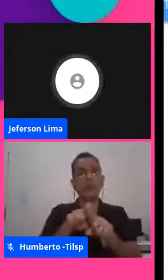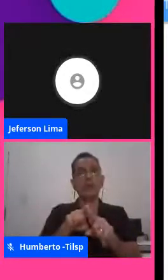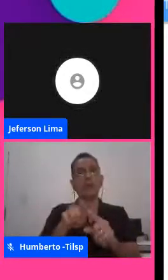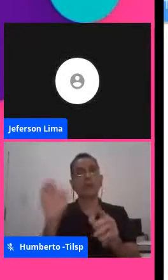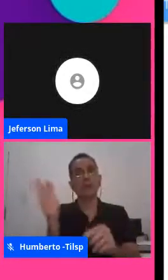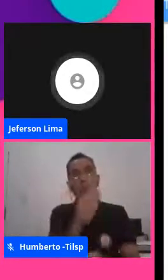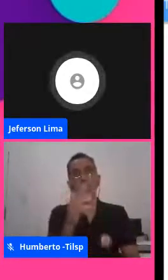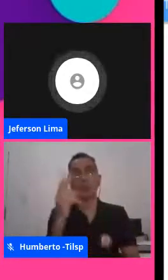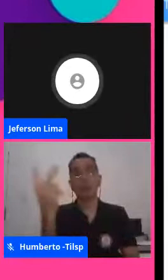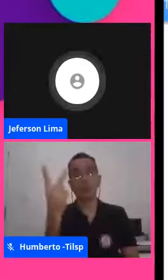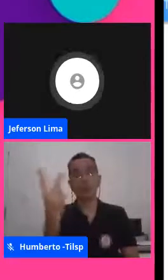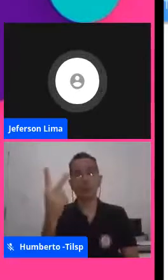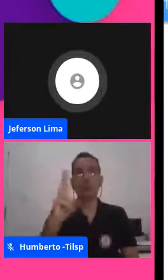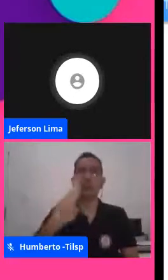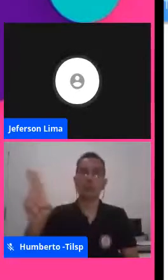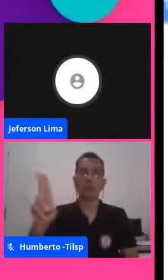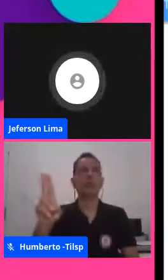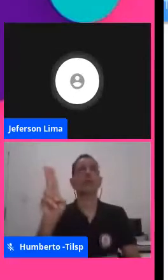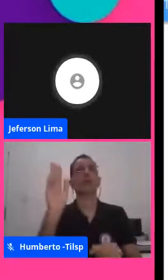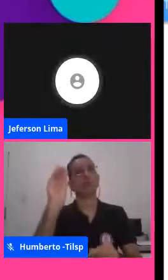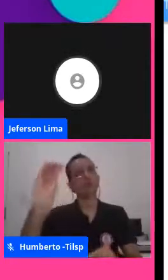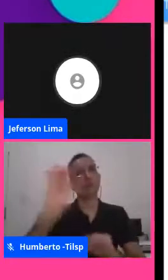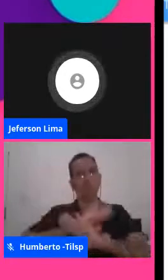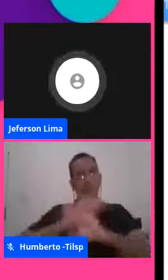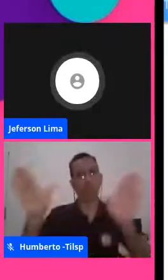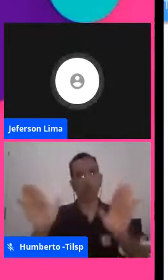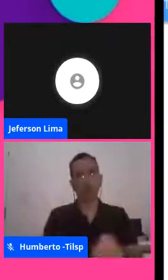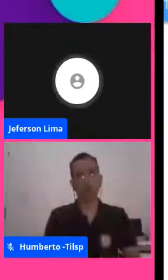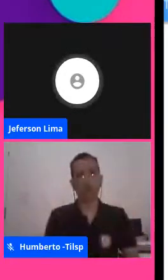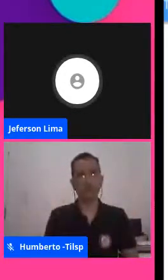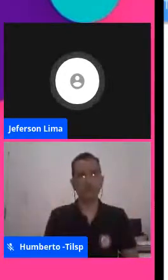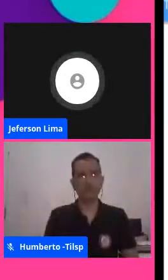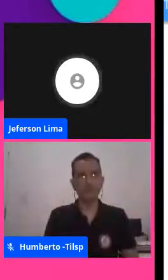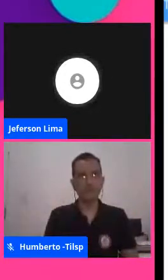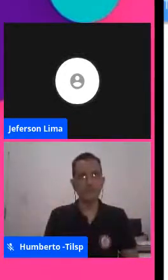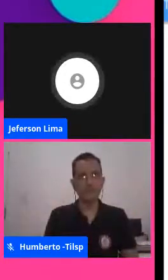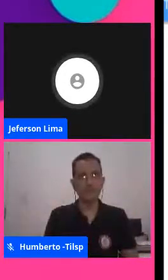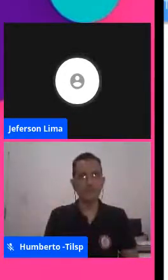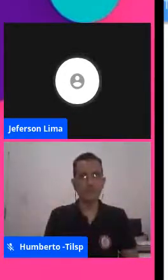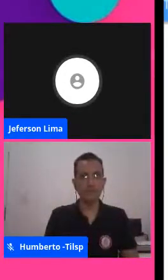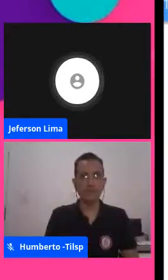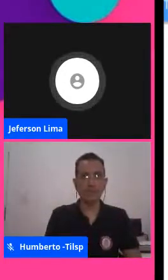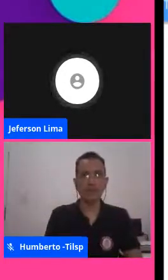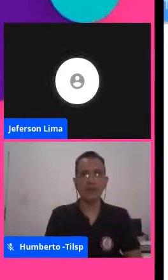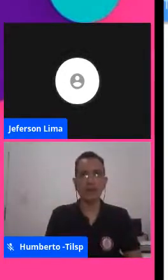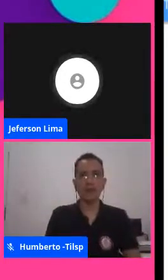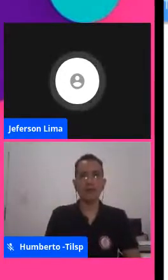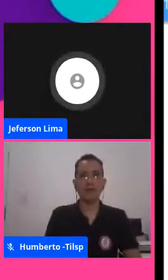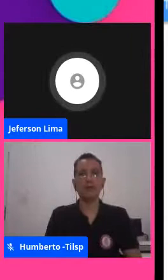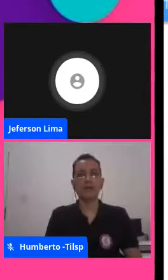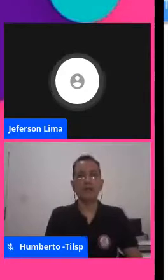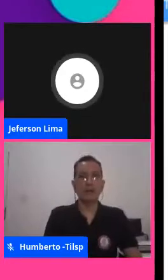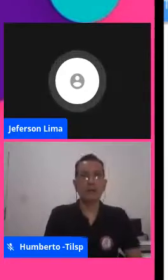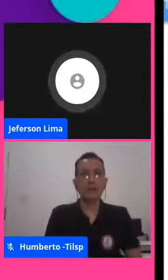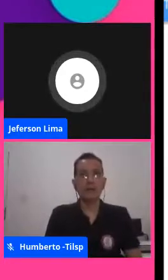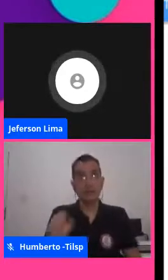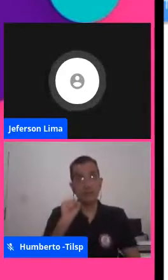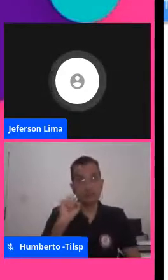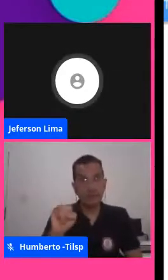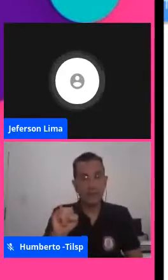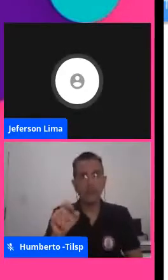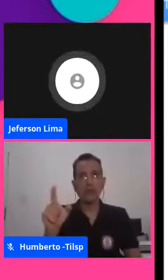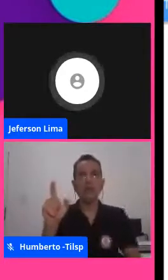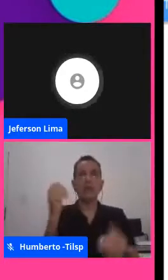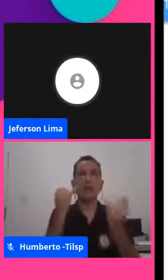entre eles. Então eu dou um split ali e verifico se o primeiro conteúdo tem uma string com length maior que 1 e se o segundo conteúdo ali no meu